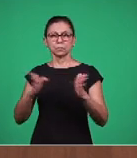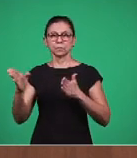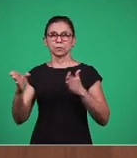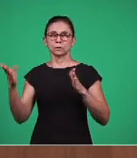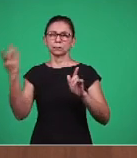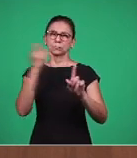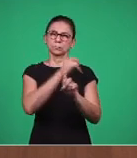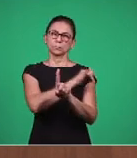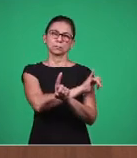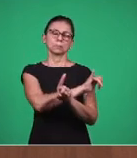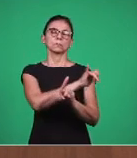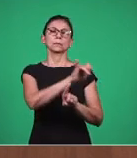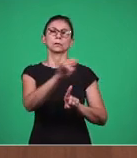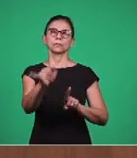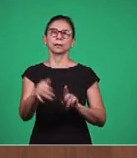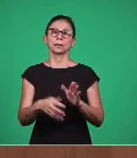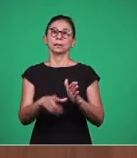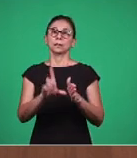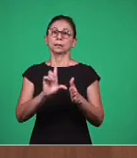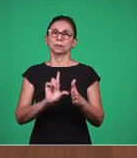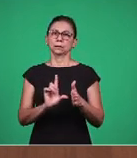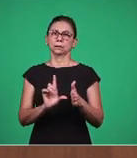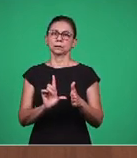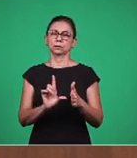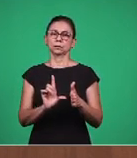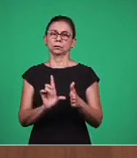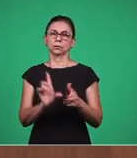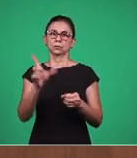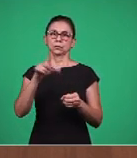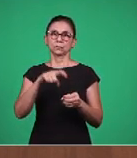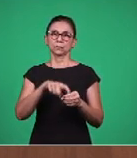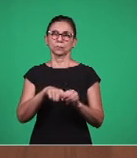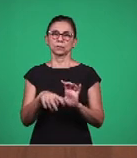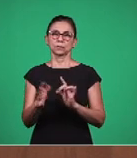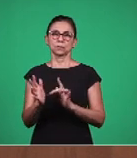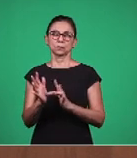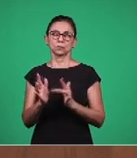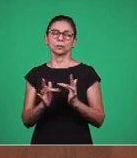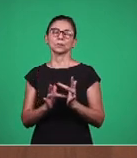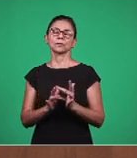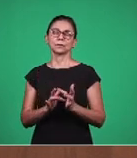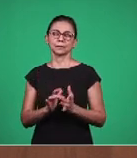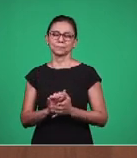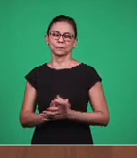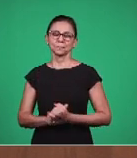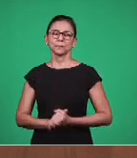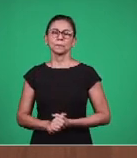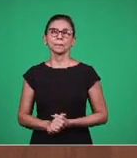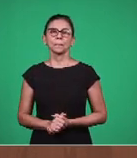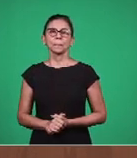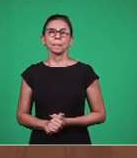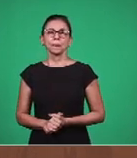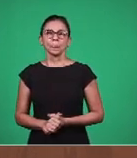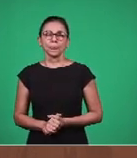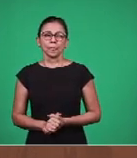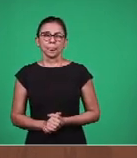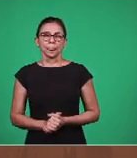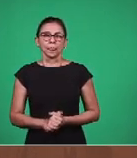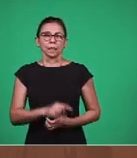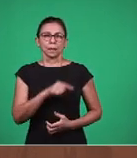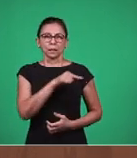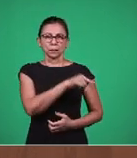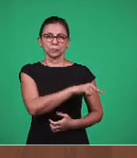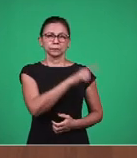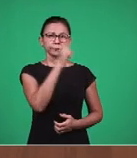vivendo, que antecede a vinda gloriosa do Senhor Jesus. A situação do mundo,